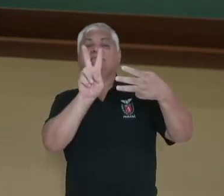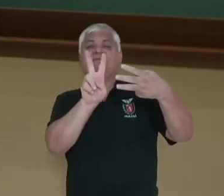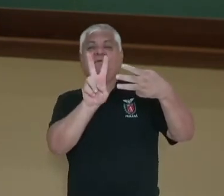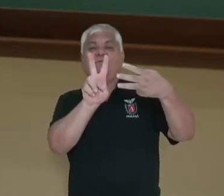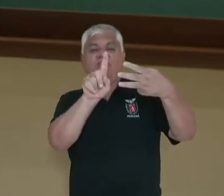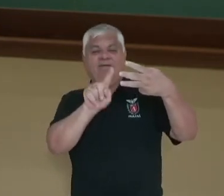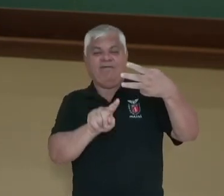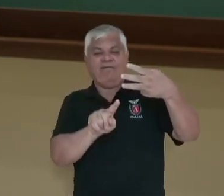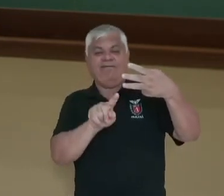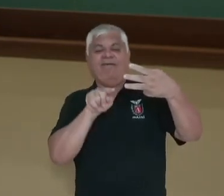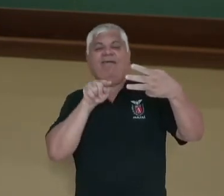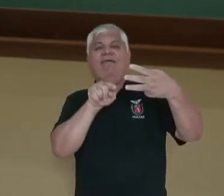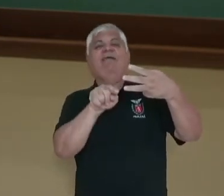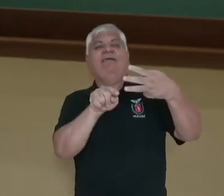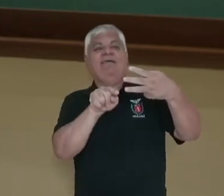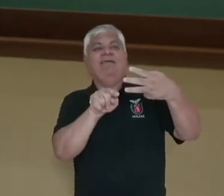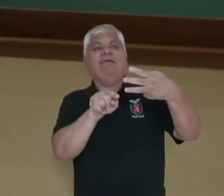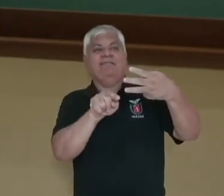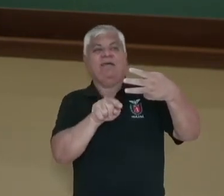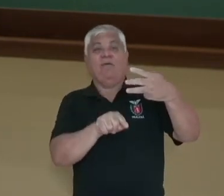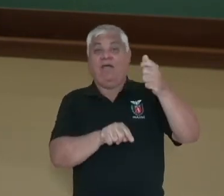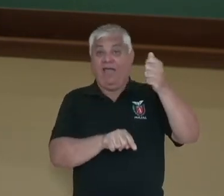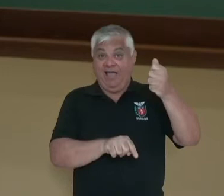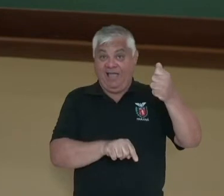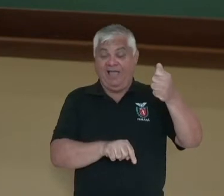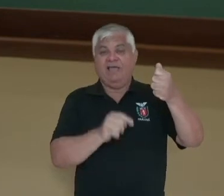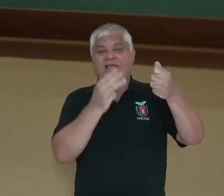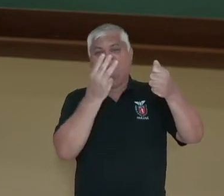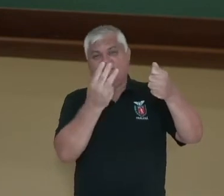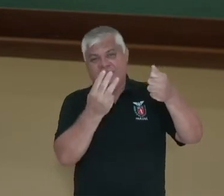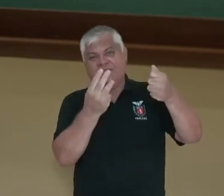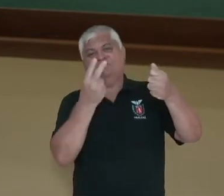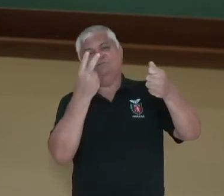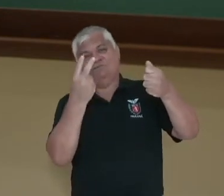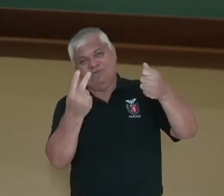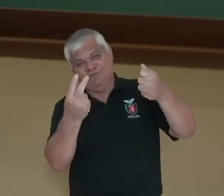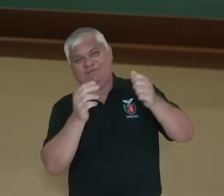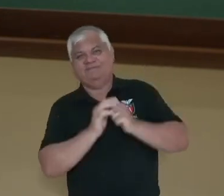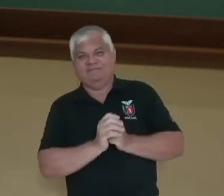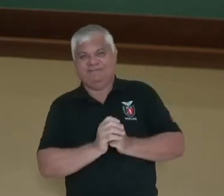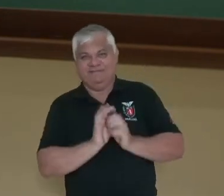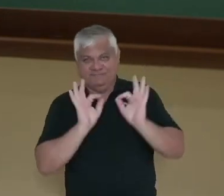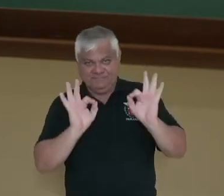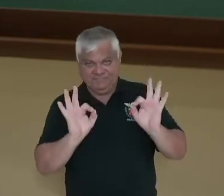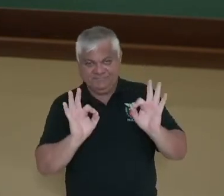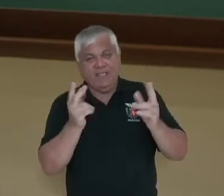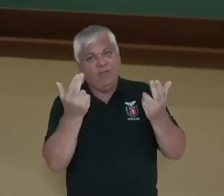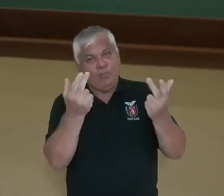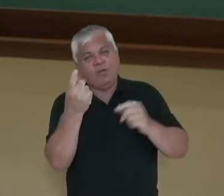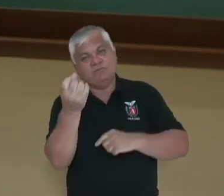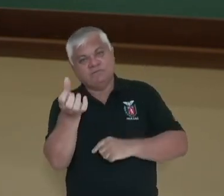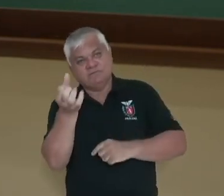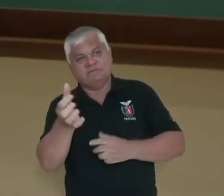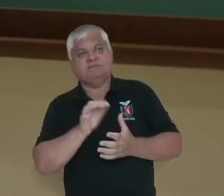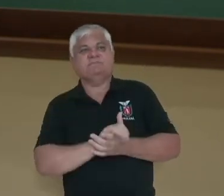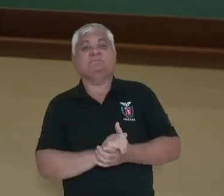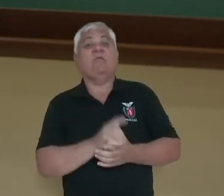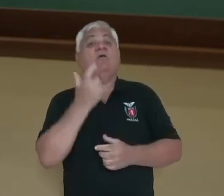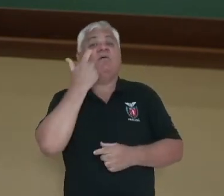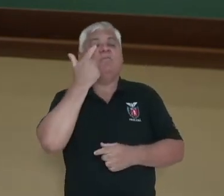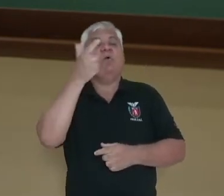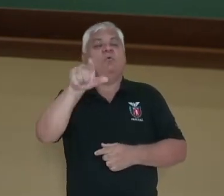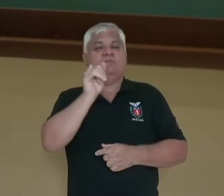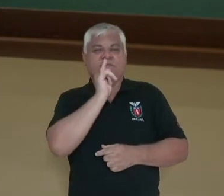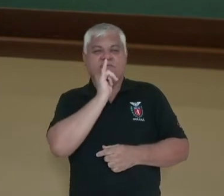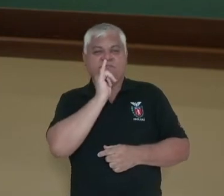ele é representado como o elemento A, 3, 2. Terceira linha, segunda coluna. Igual a 16. Vamos